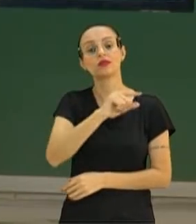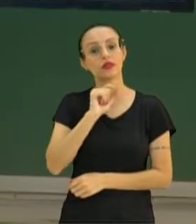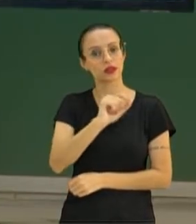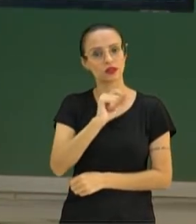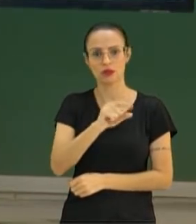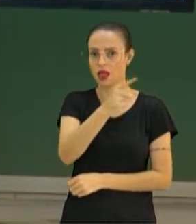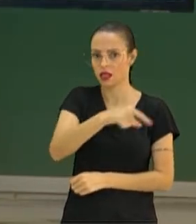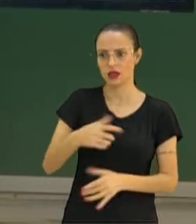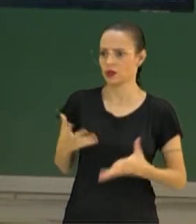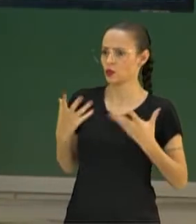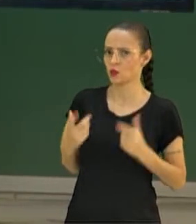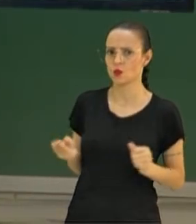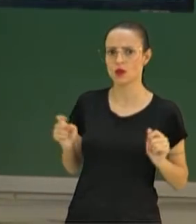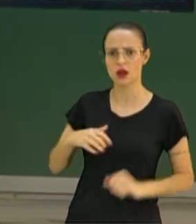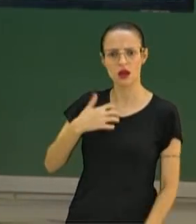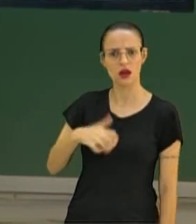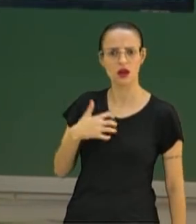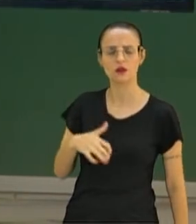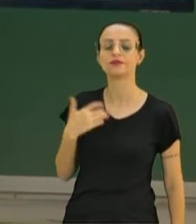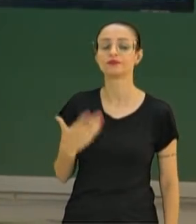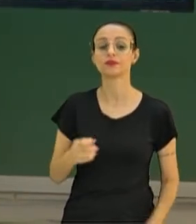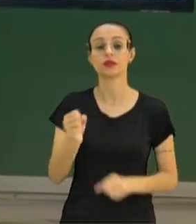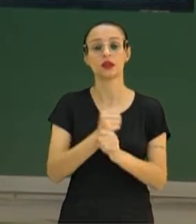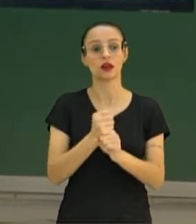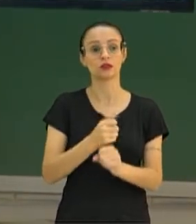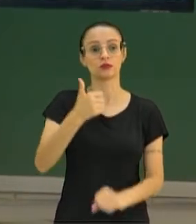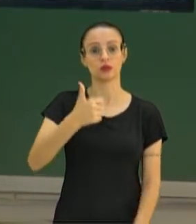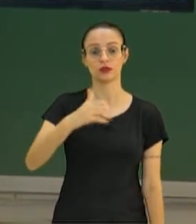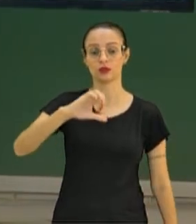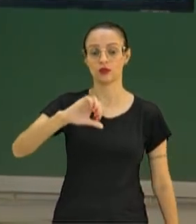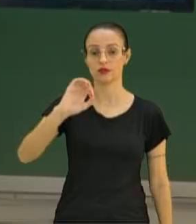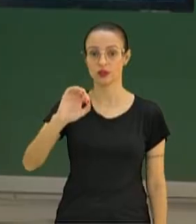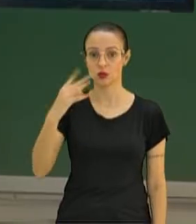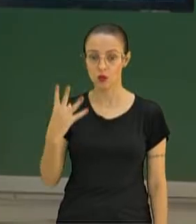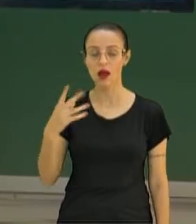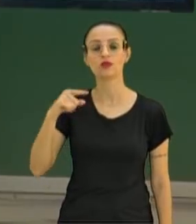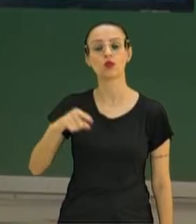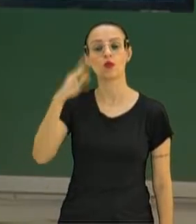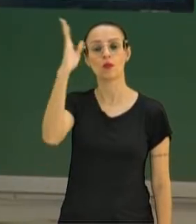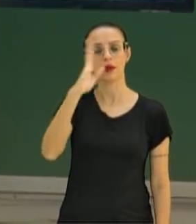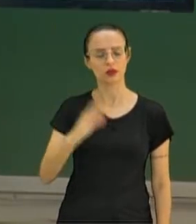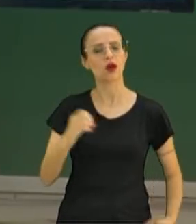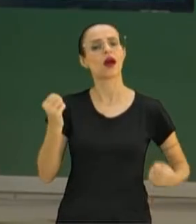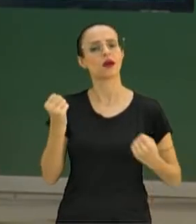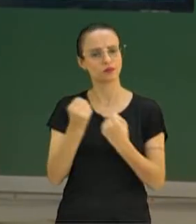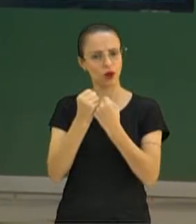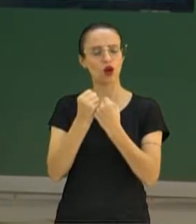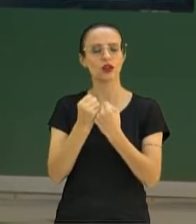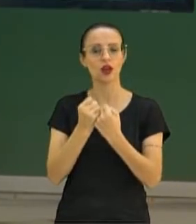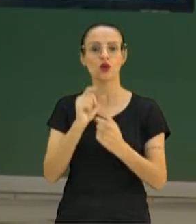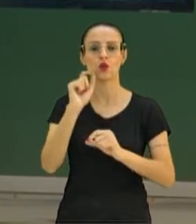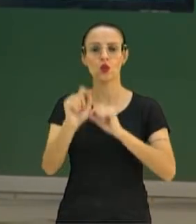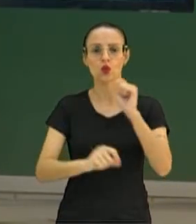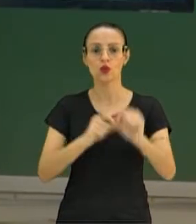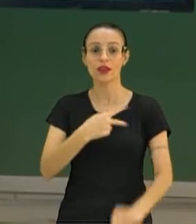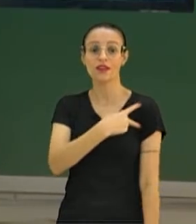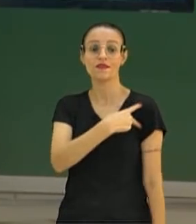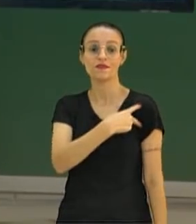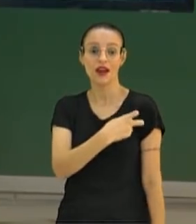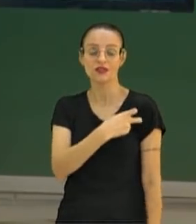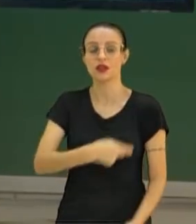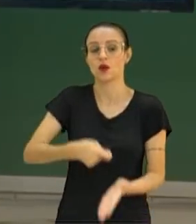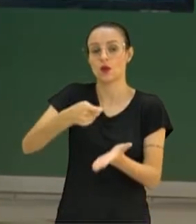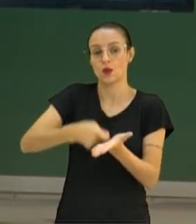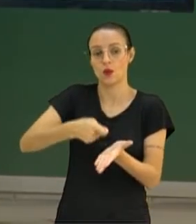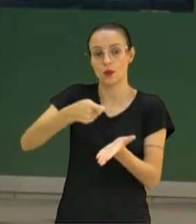um descontentamento muito grande. No ano de 1904, o Congresso Brasileiro apoia a vacinação